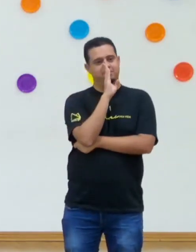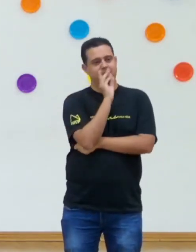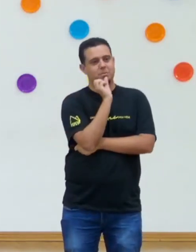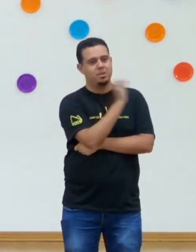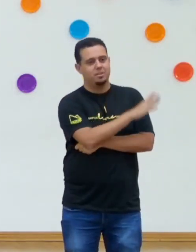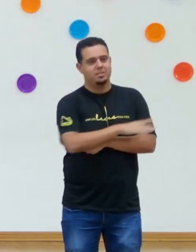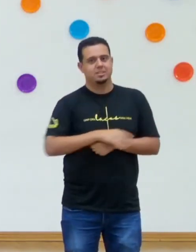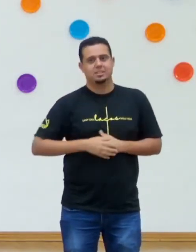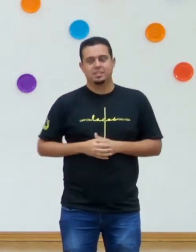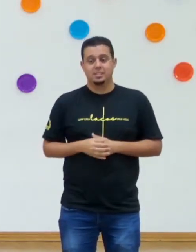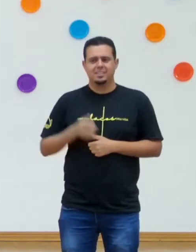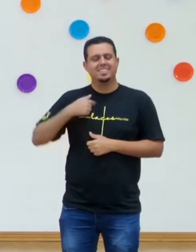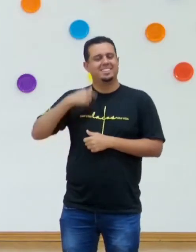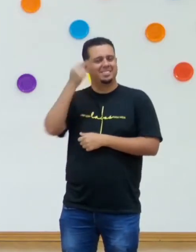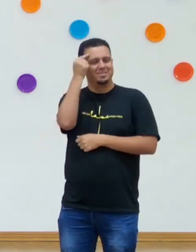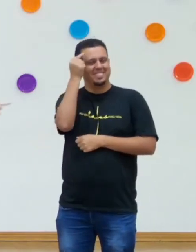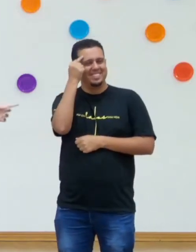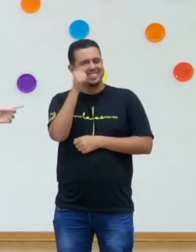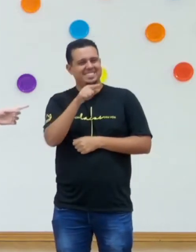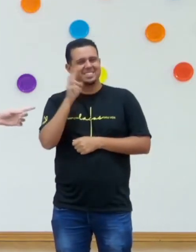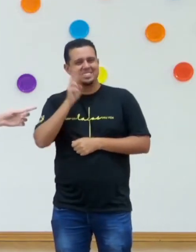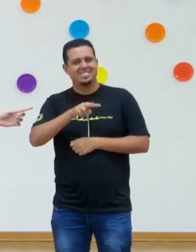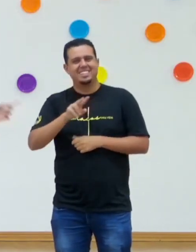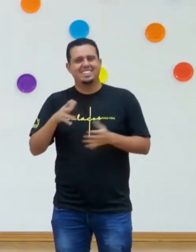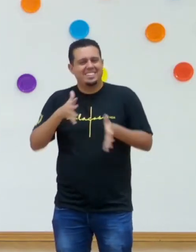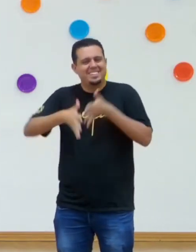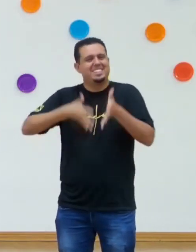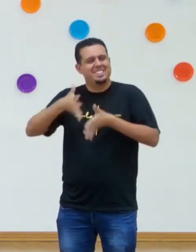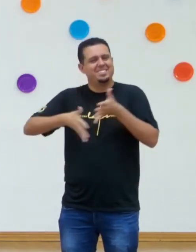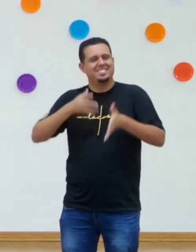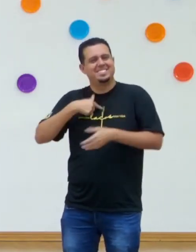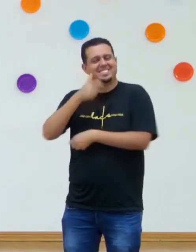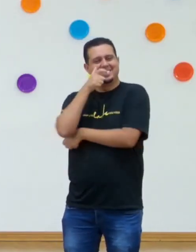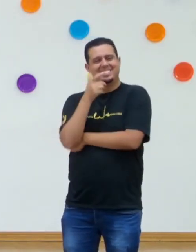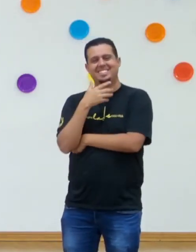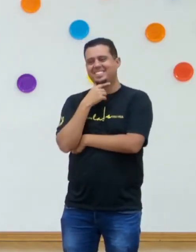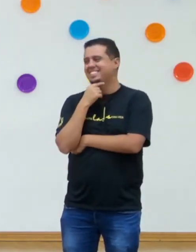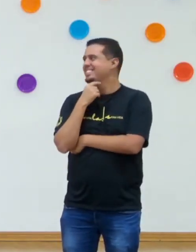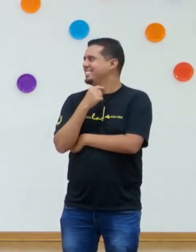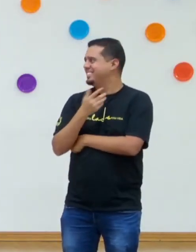Gente, eu fico pensando assim quando eu olho a tradução em Libras.